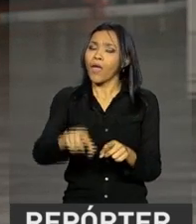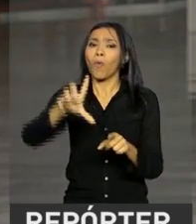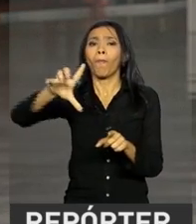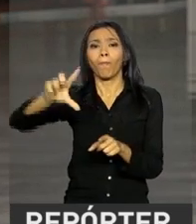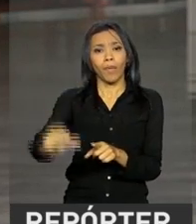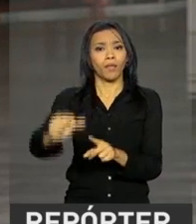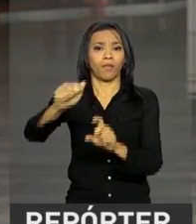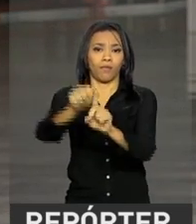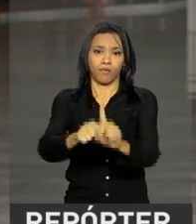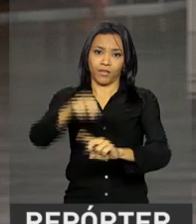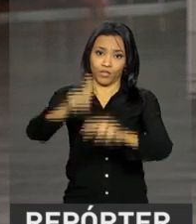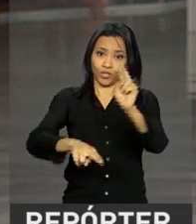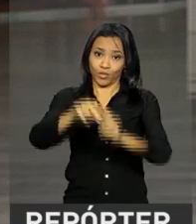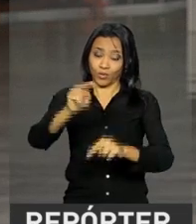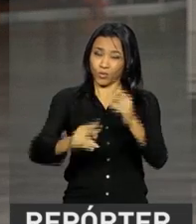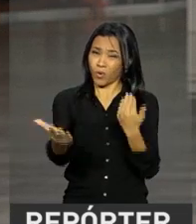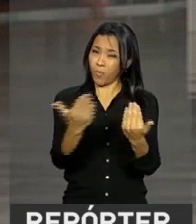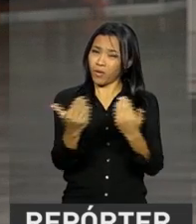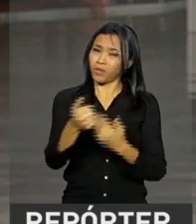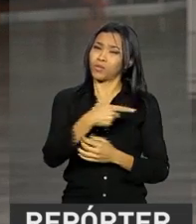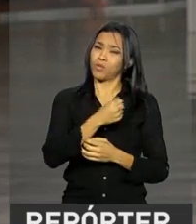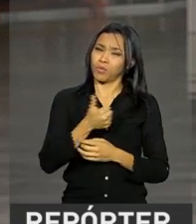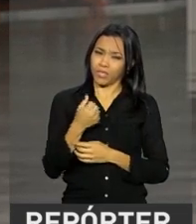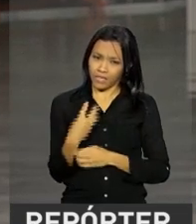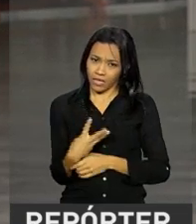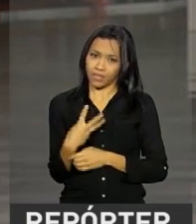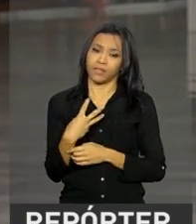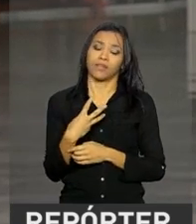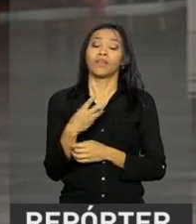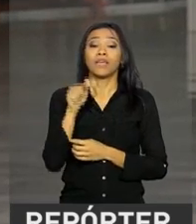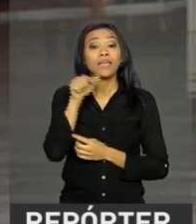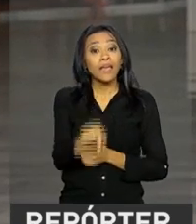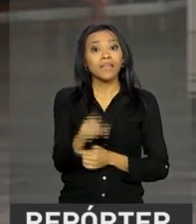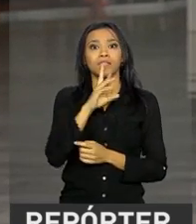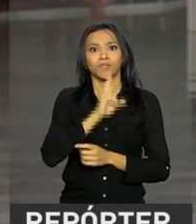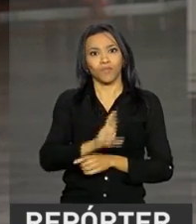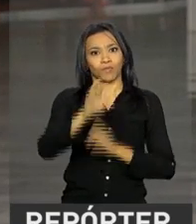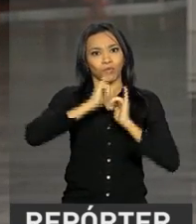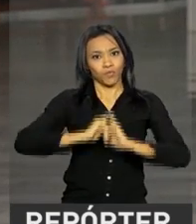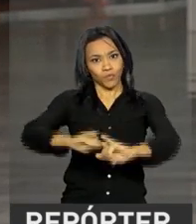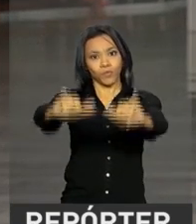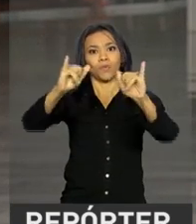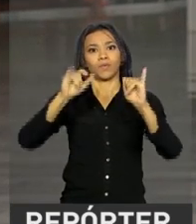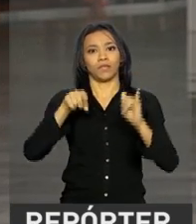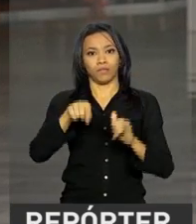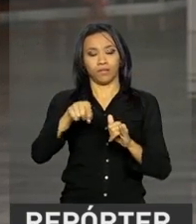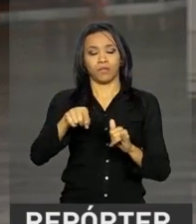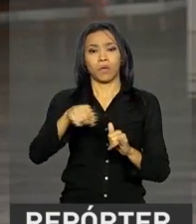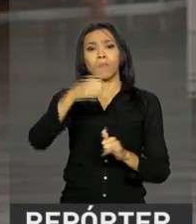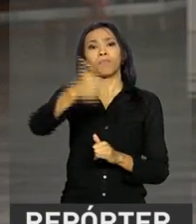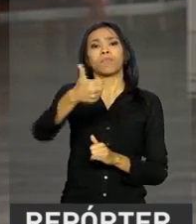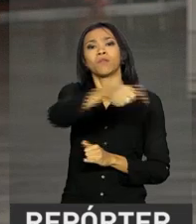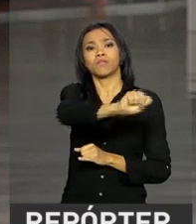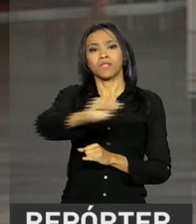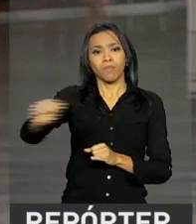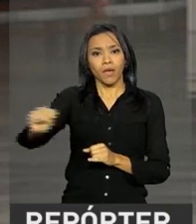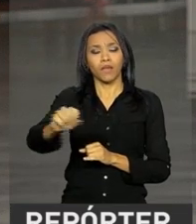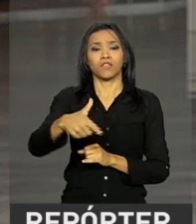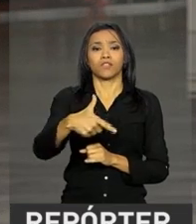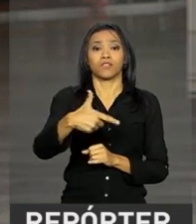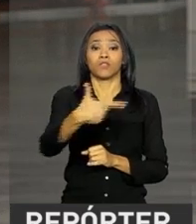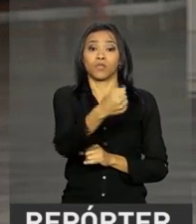para o mês de junho desde 2013 e com esse resultado Daniele o no primeiro semestre de